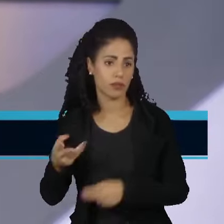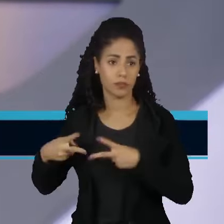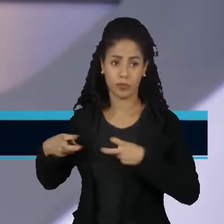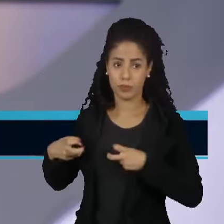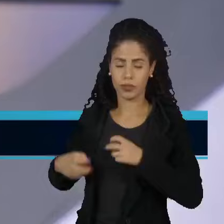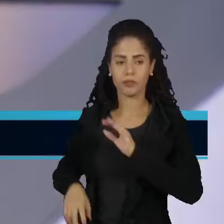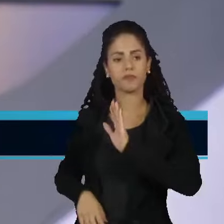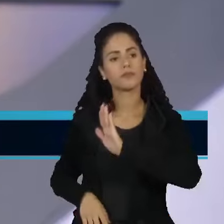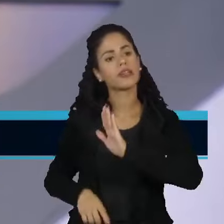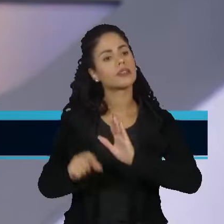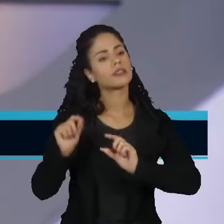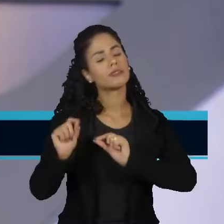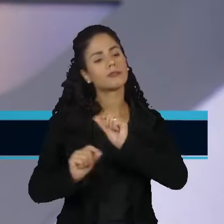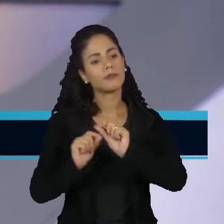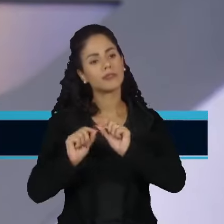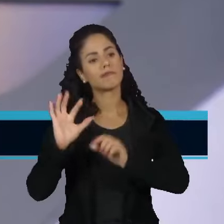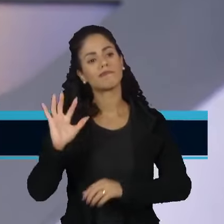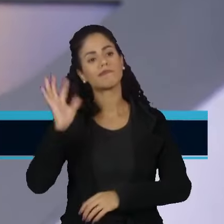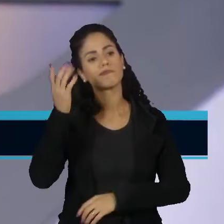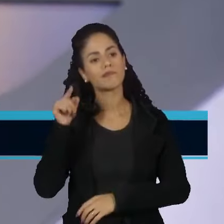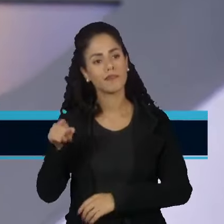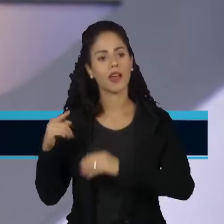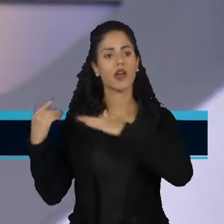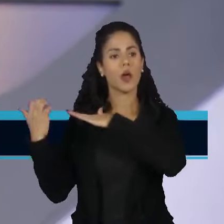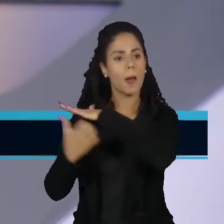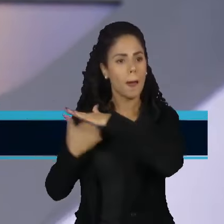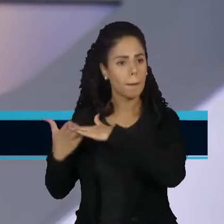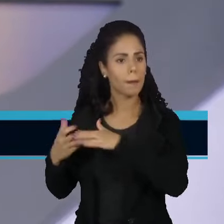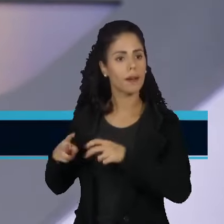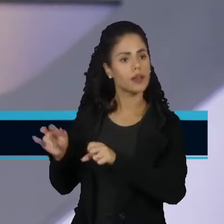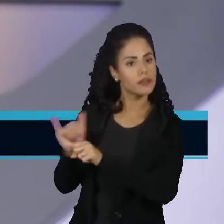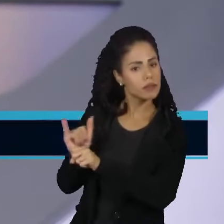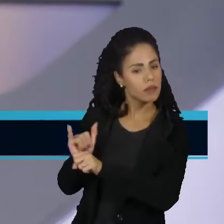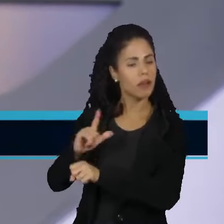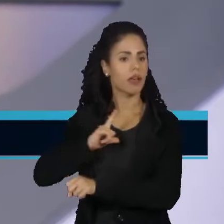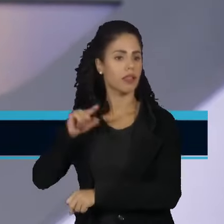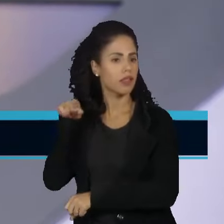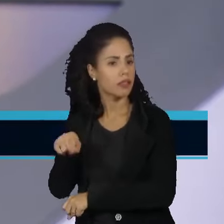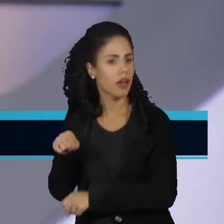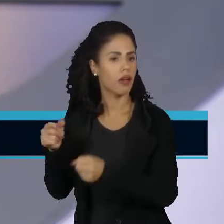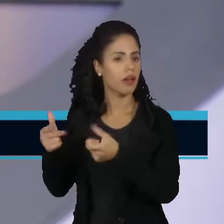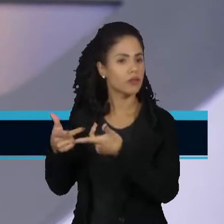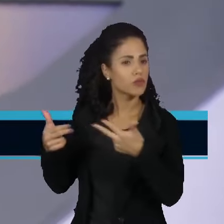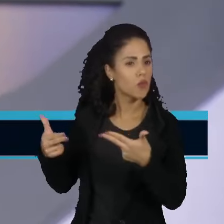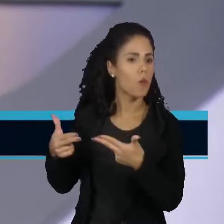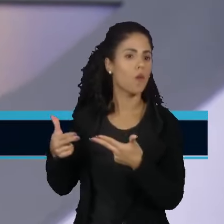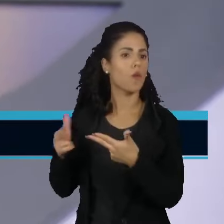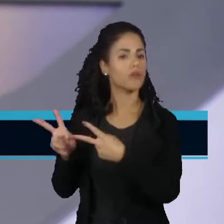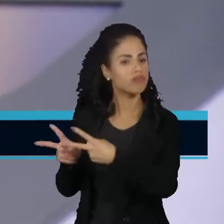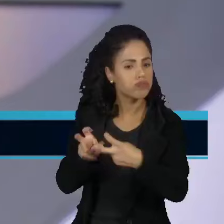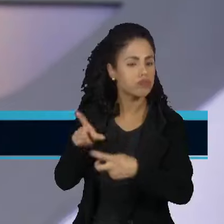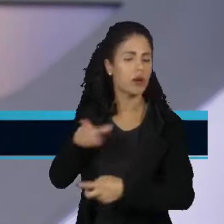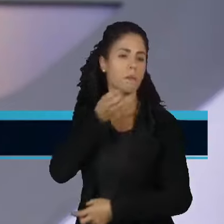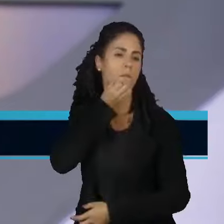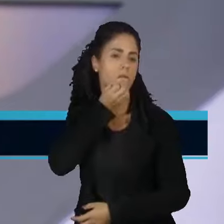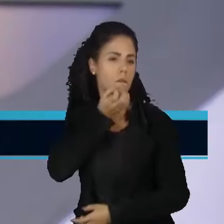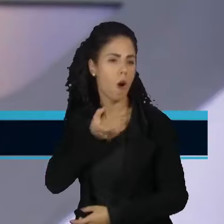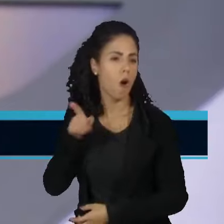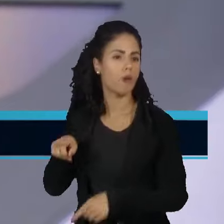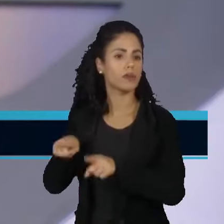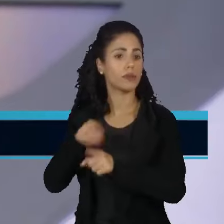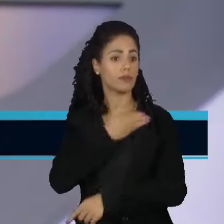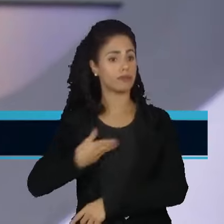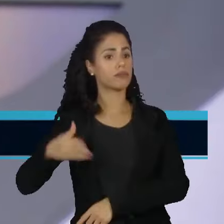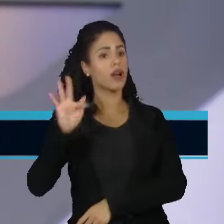Petrobras. O fato dela ser uma empresa de um setor estratégico e de existir, vamos dizer assim, a figura da União